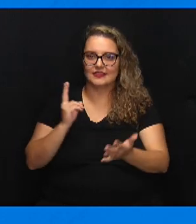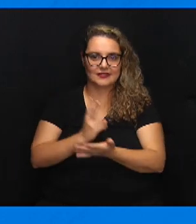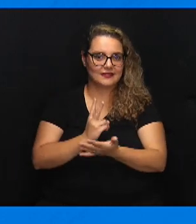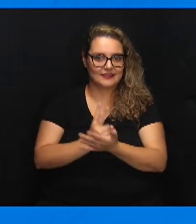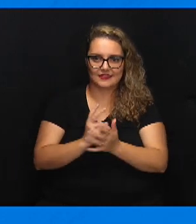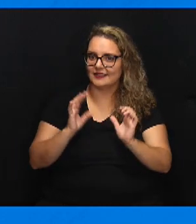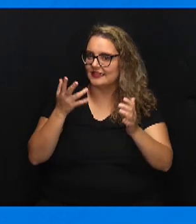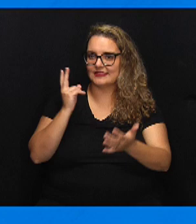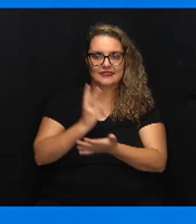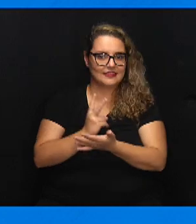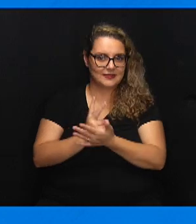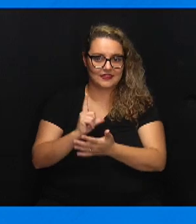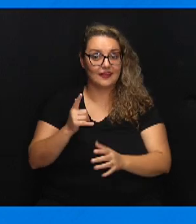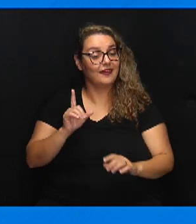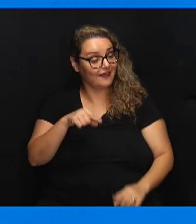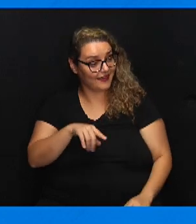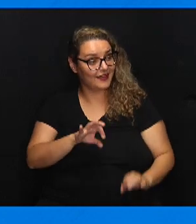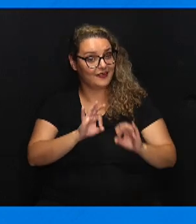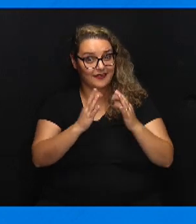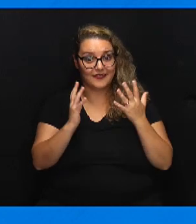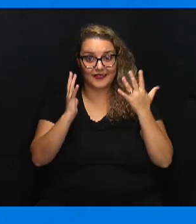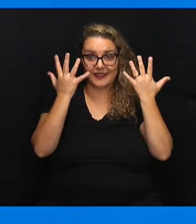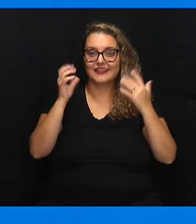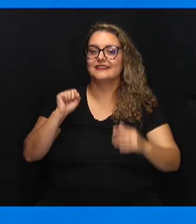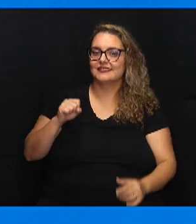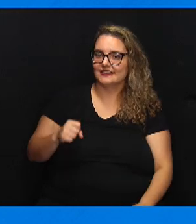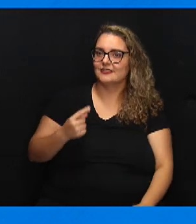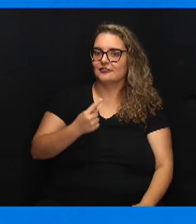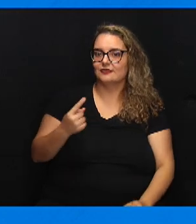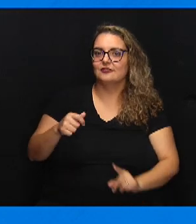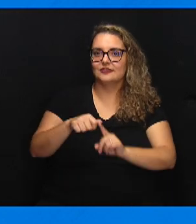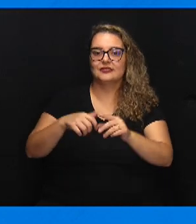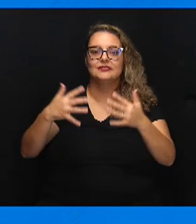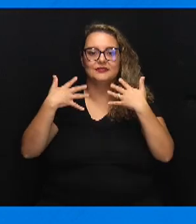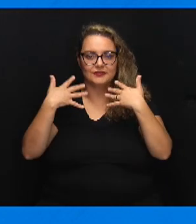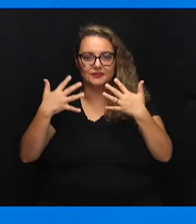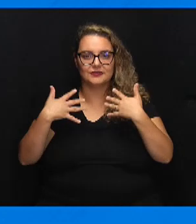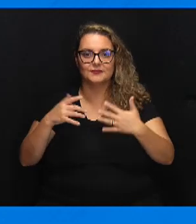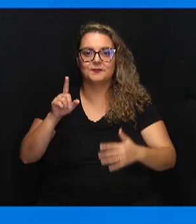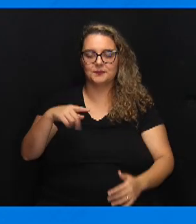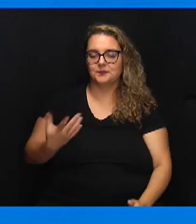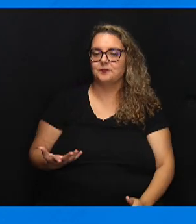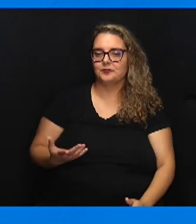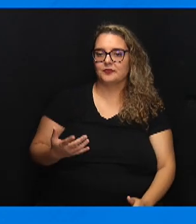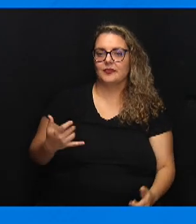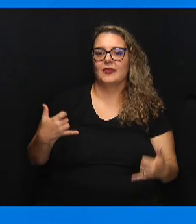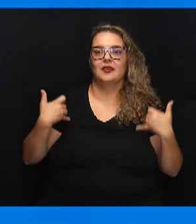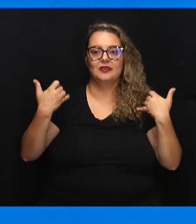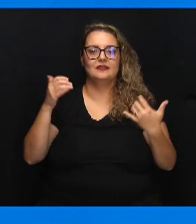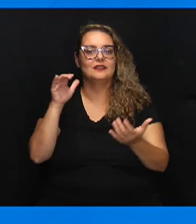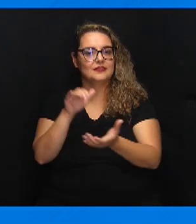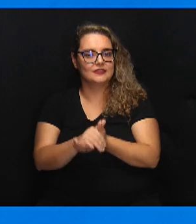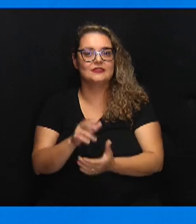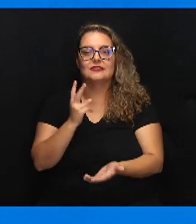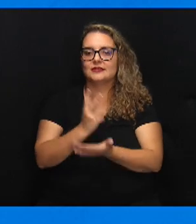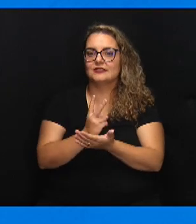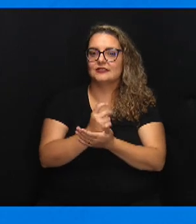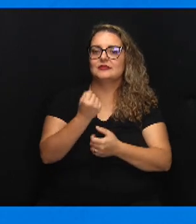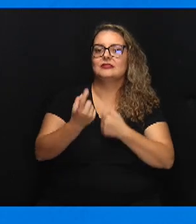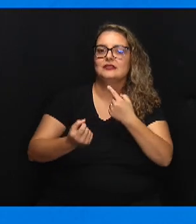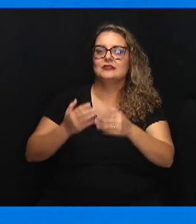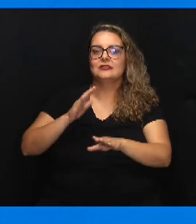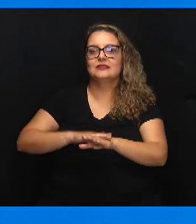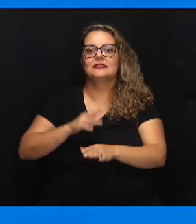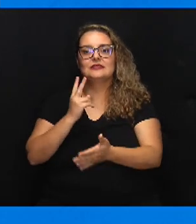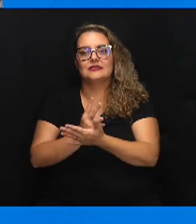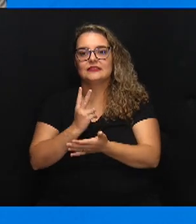festeira. Sempre tem festa, assim. E todo 11 de janeiro, né? É o aniversário de casamento. Então sempre tem alguma atividade. Tá sempre